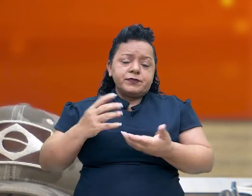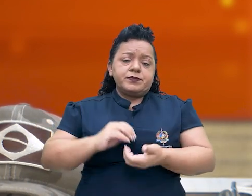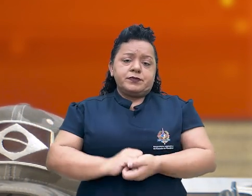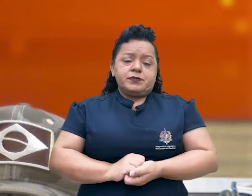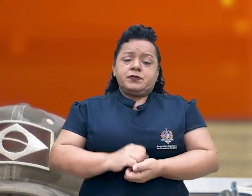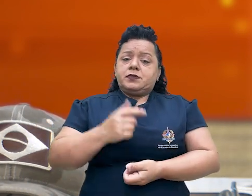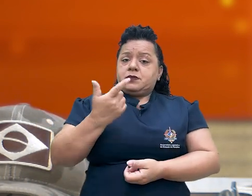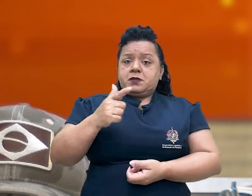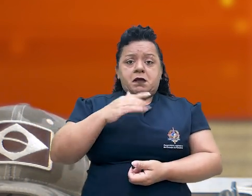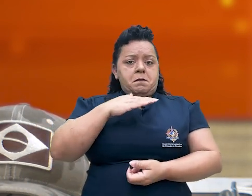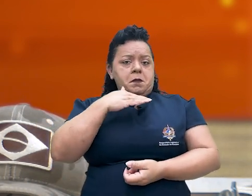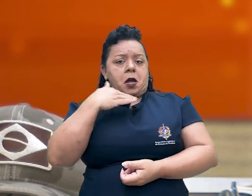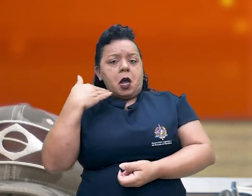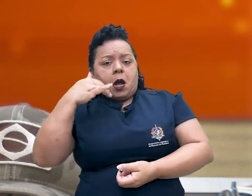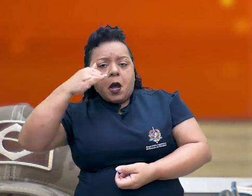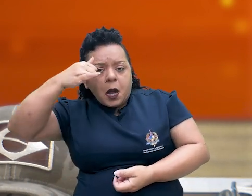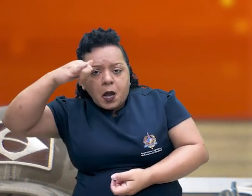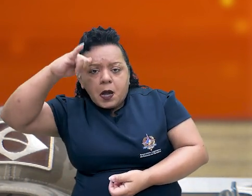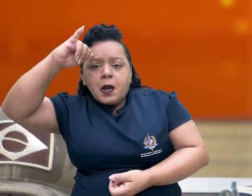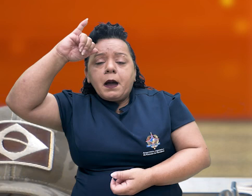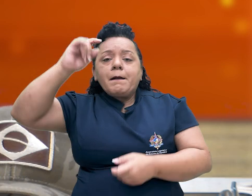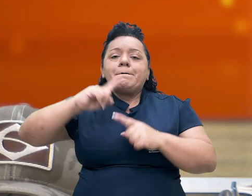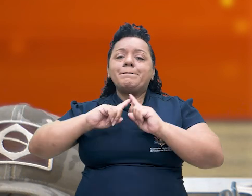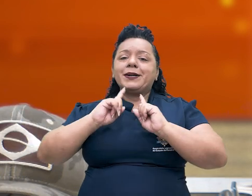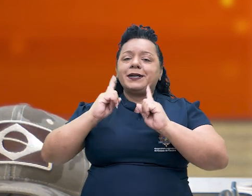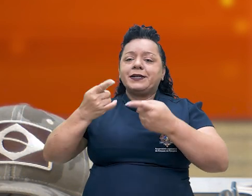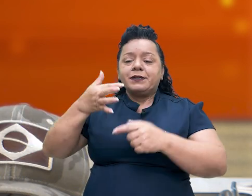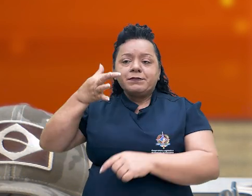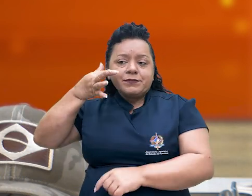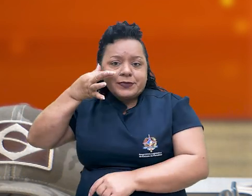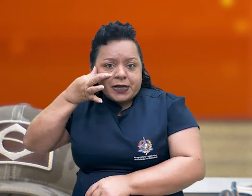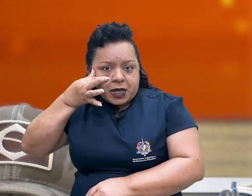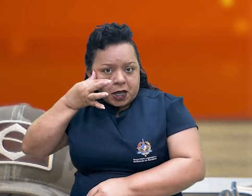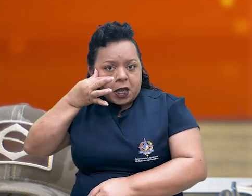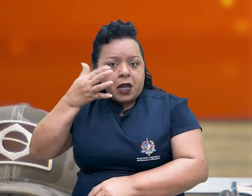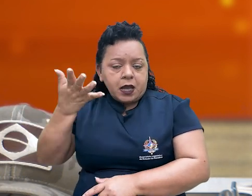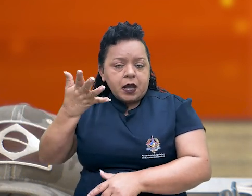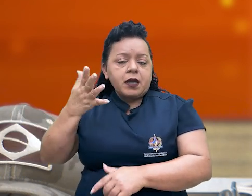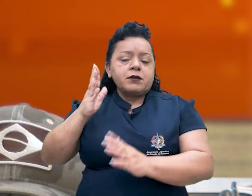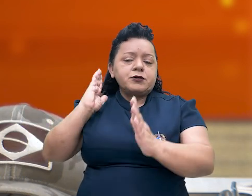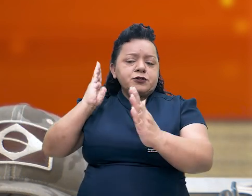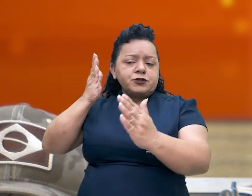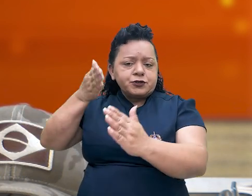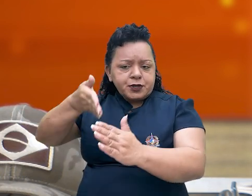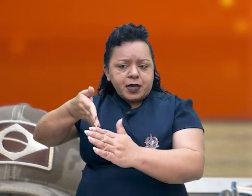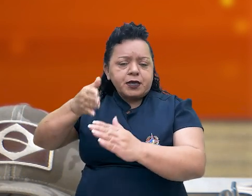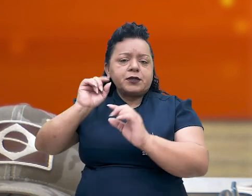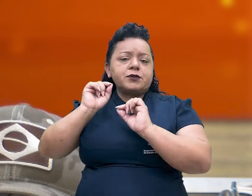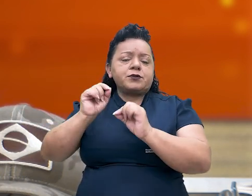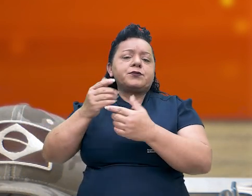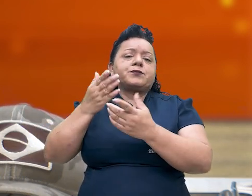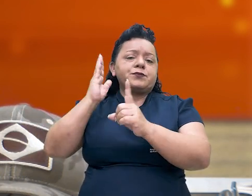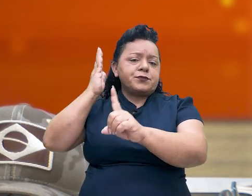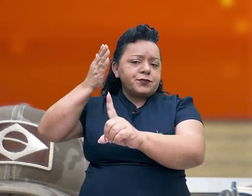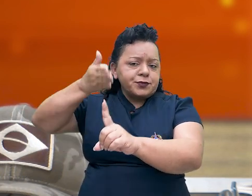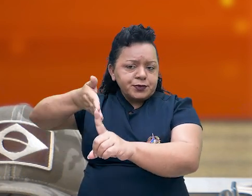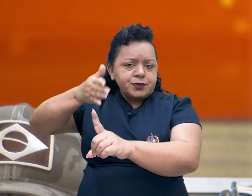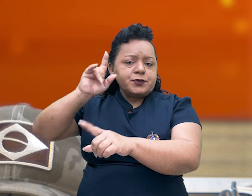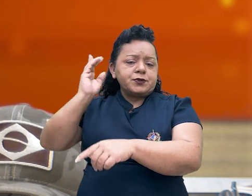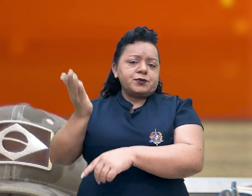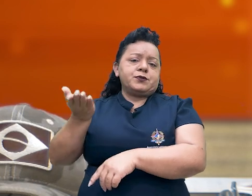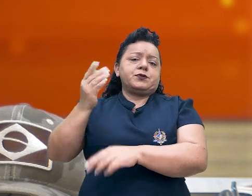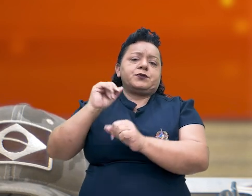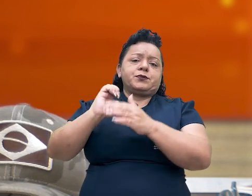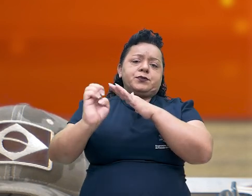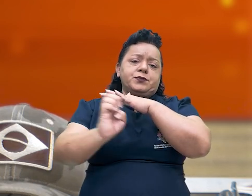eles falaram que não teve morte de gado mas a gente looco né diretamente com empresário com fazendeiro